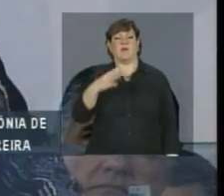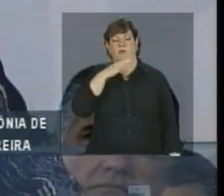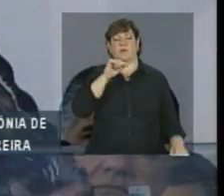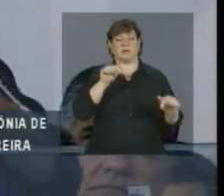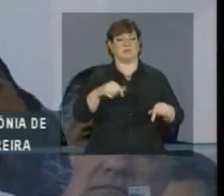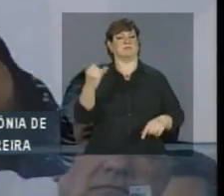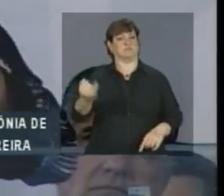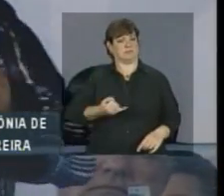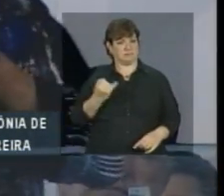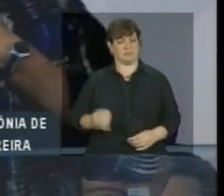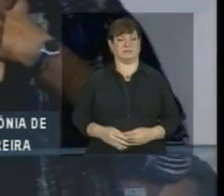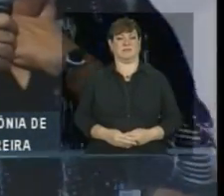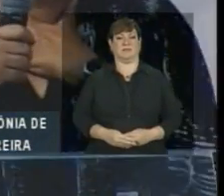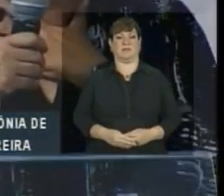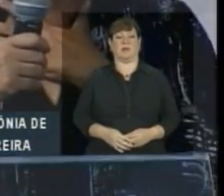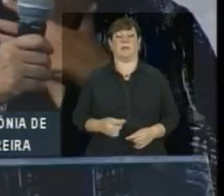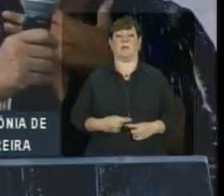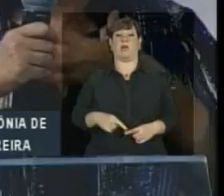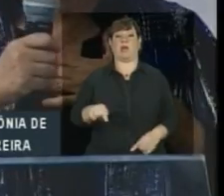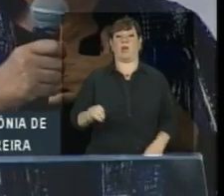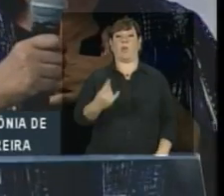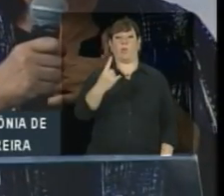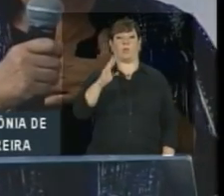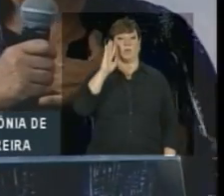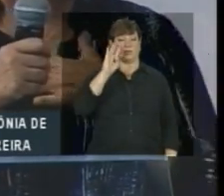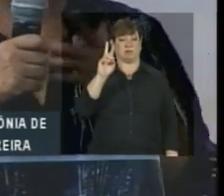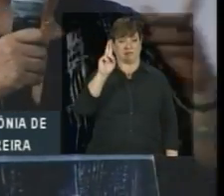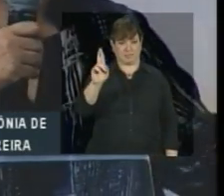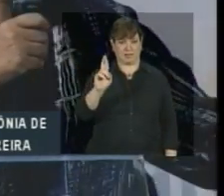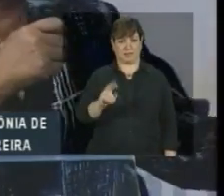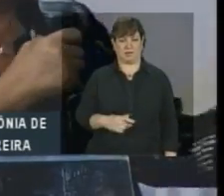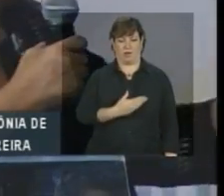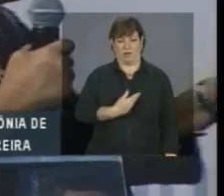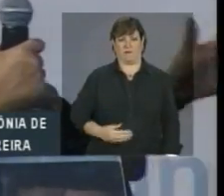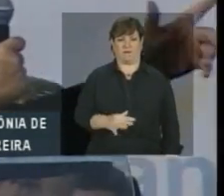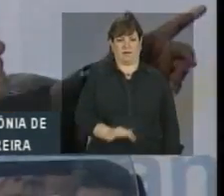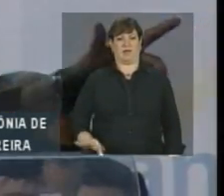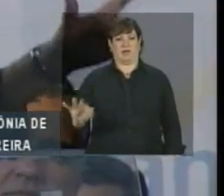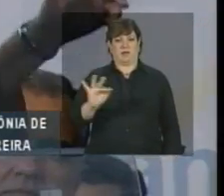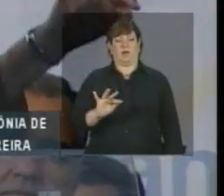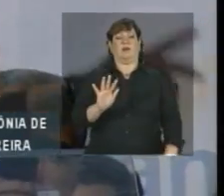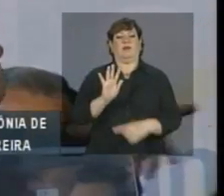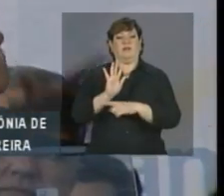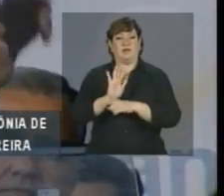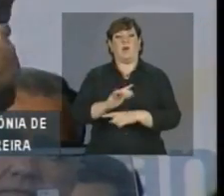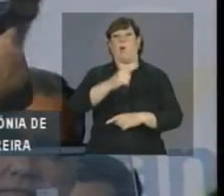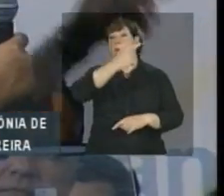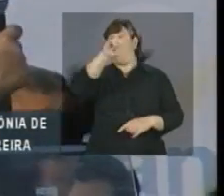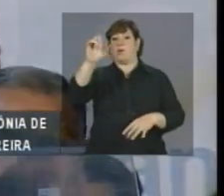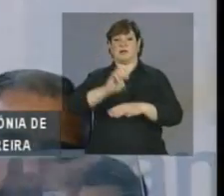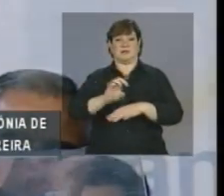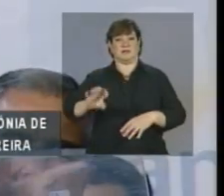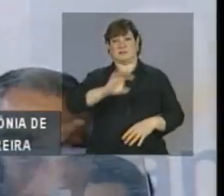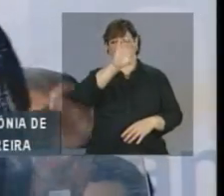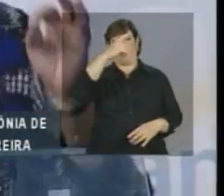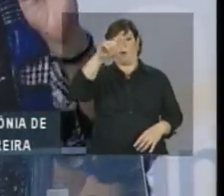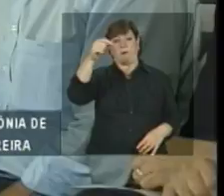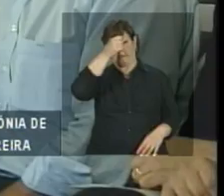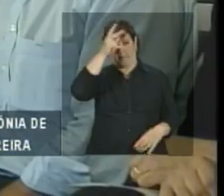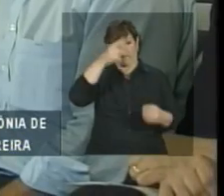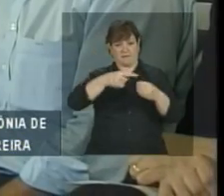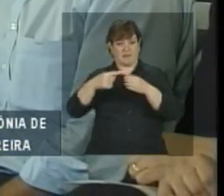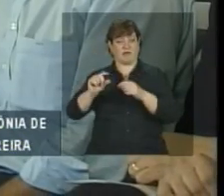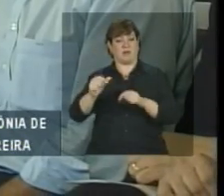irá considerar isso, porque um dos papéis do governo federal é levar os outros estados, as outras prefeituras,